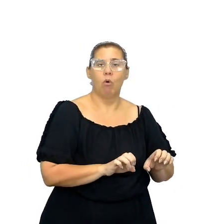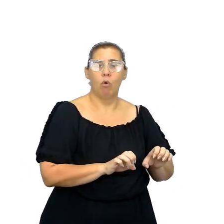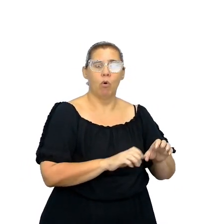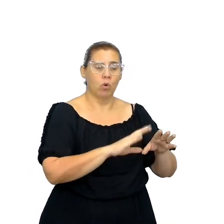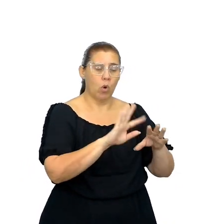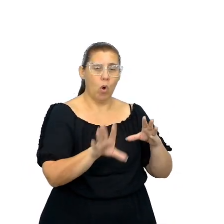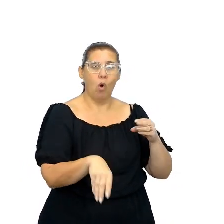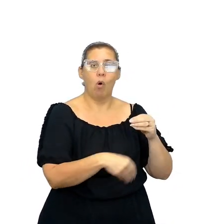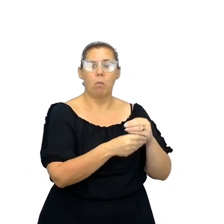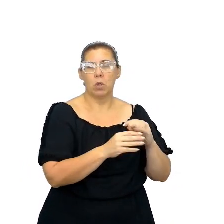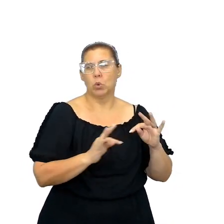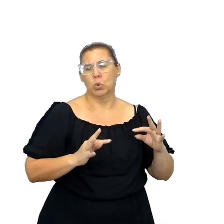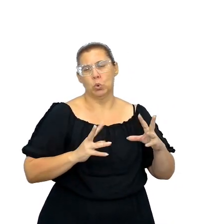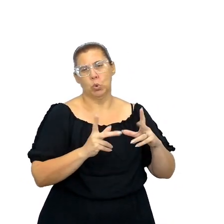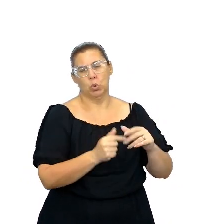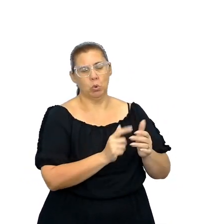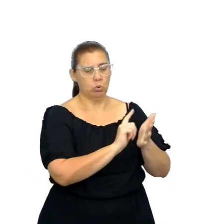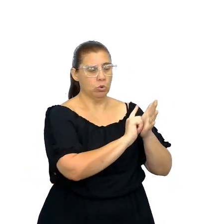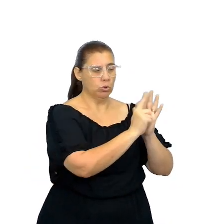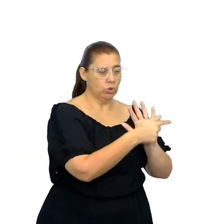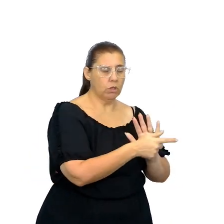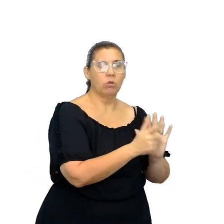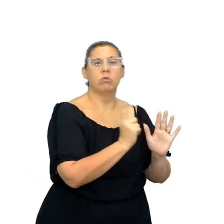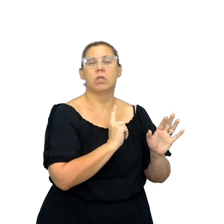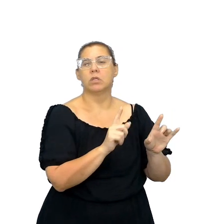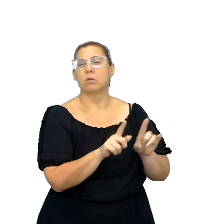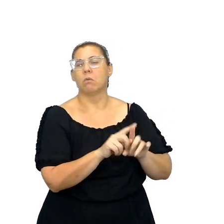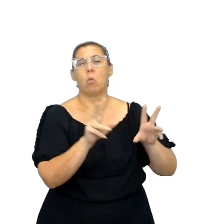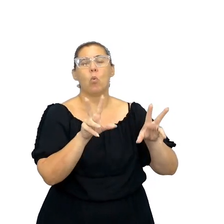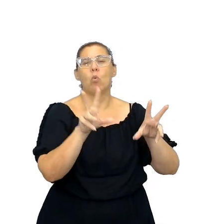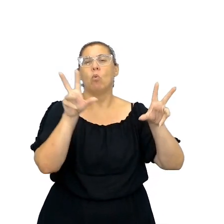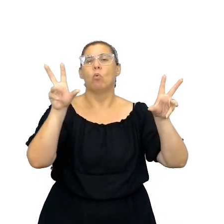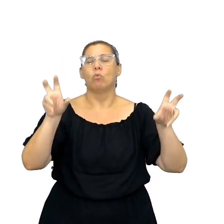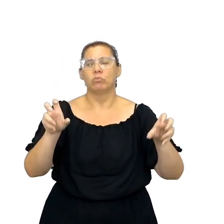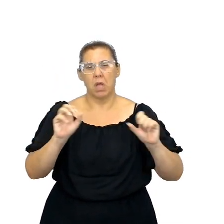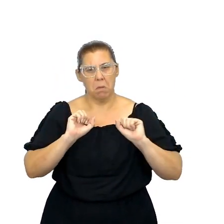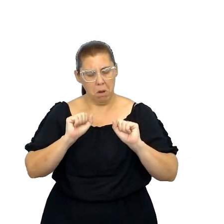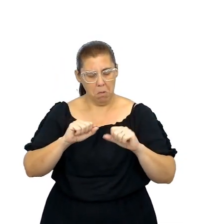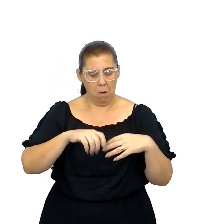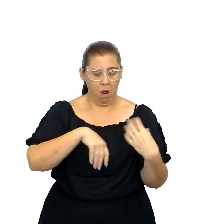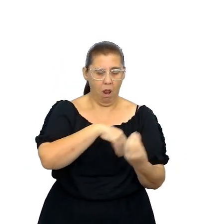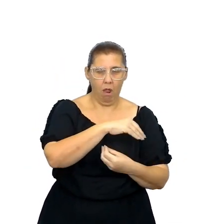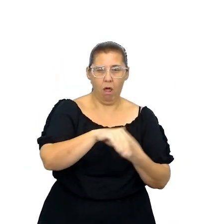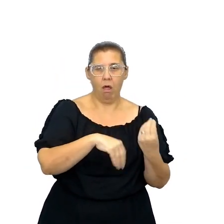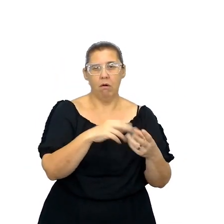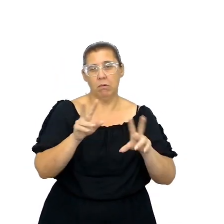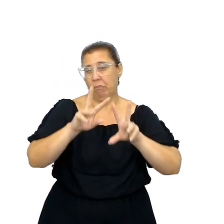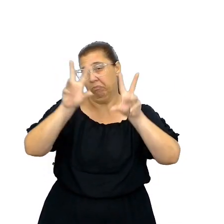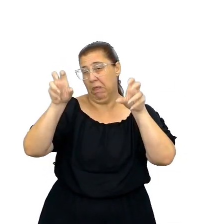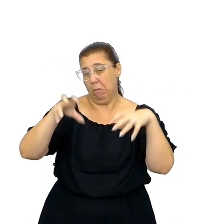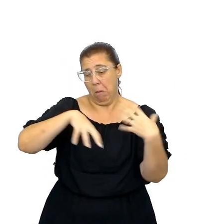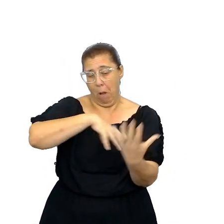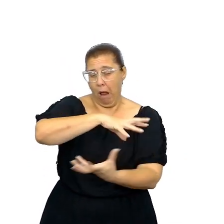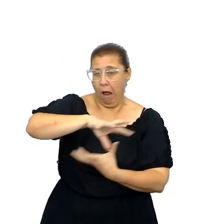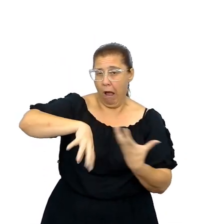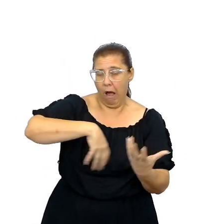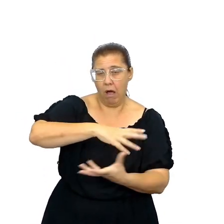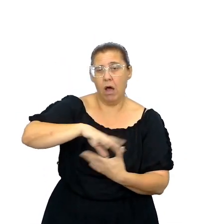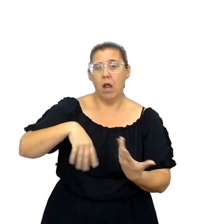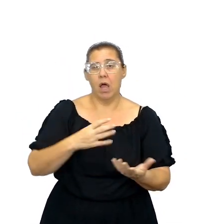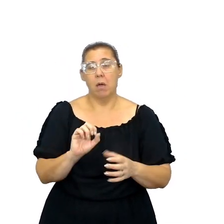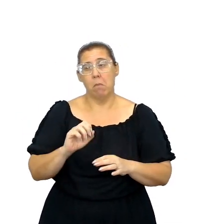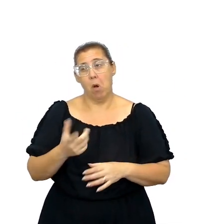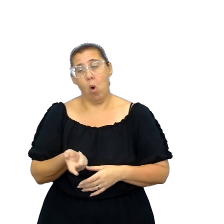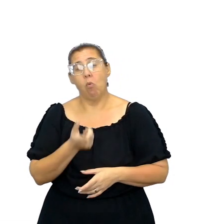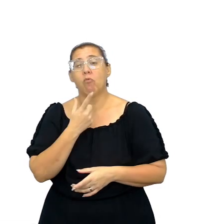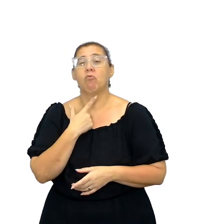em todo e qualquer gênero, nós temos sempre um tema que pode envolver assuntos polêmicos ou relativos aos interesses